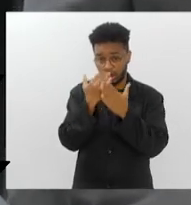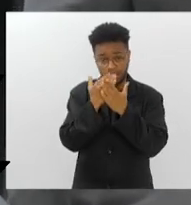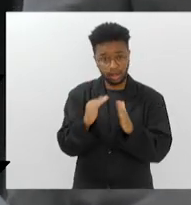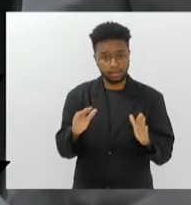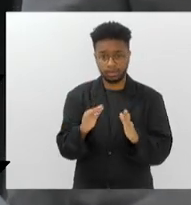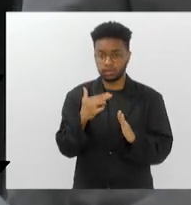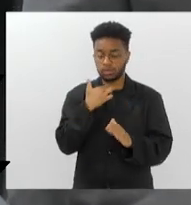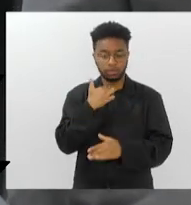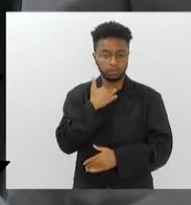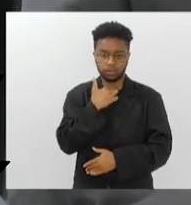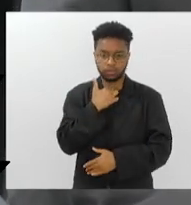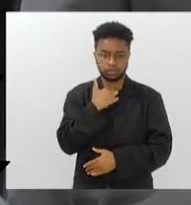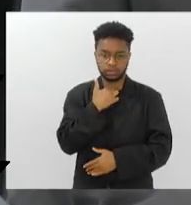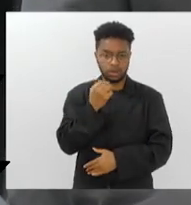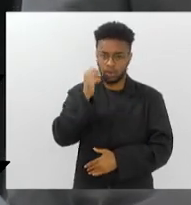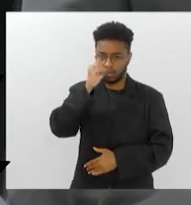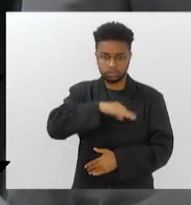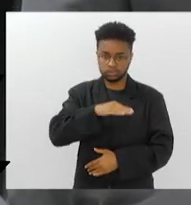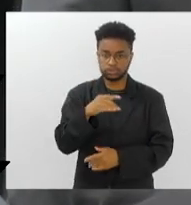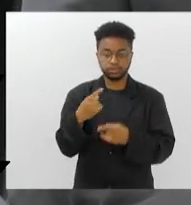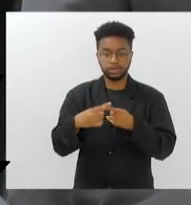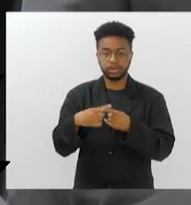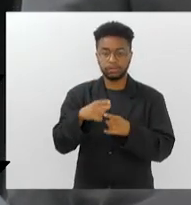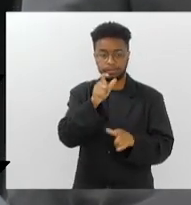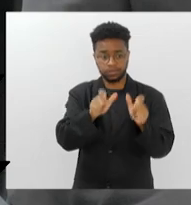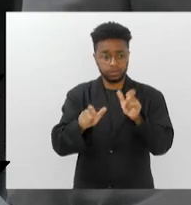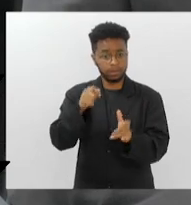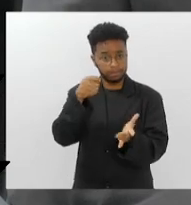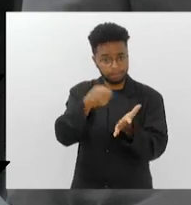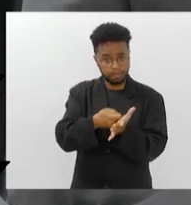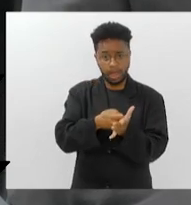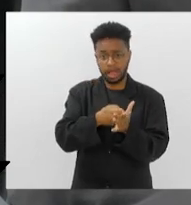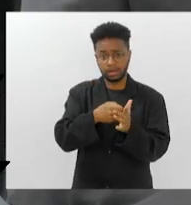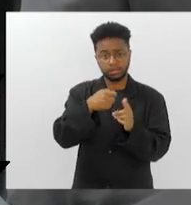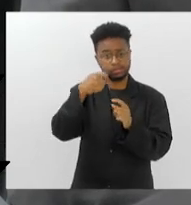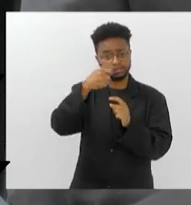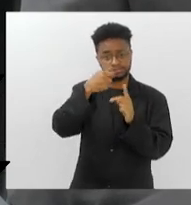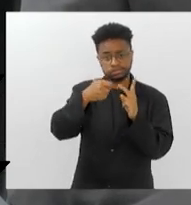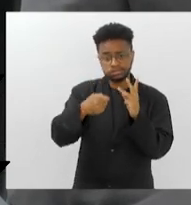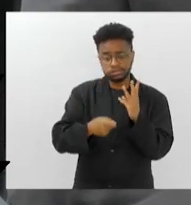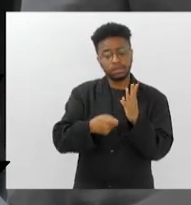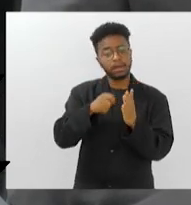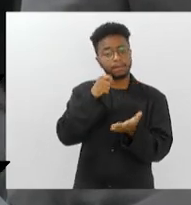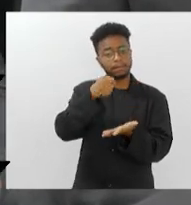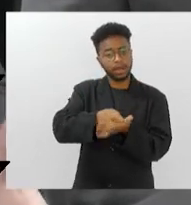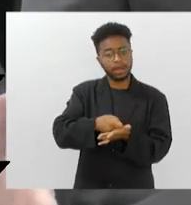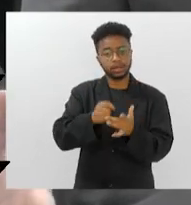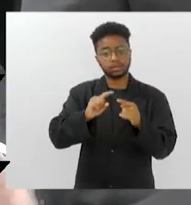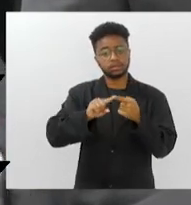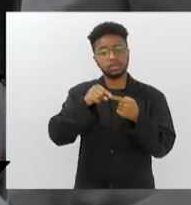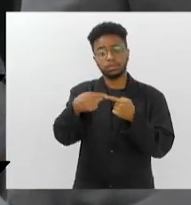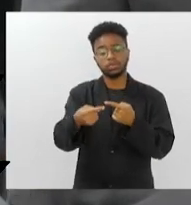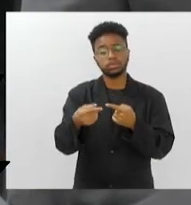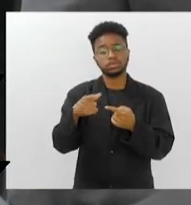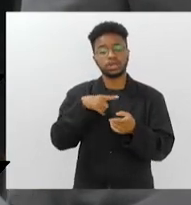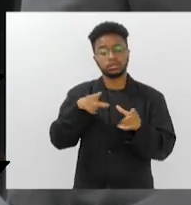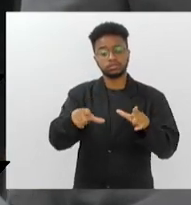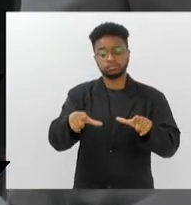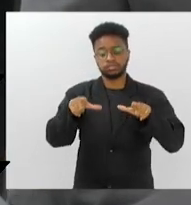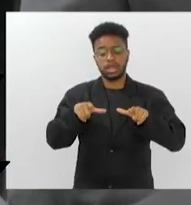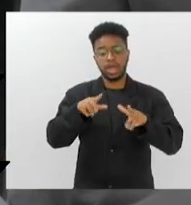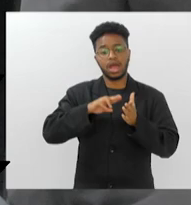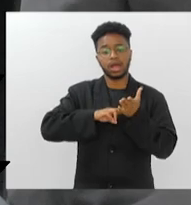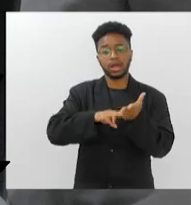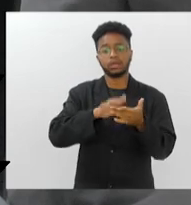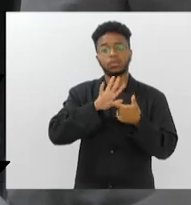é isso não é isso é um absurdo gente com boleto pago todos os meses tem E aí de repente recebe lá uma carta dizendo que o